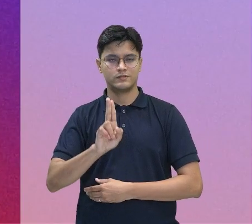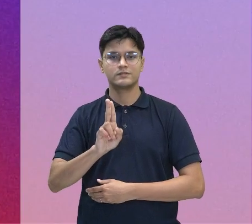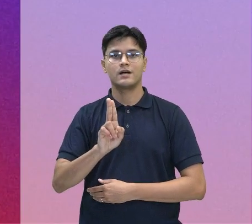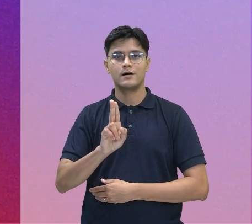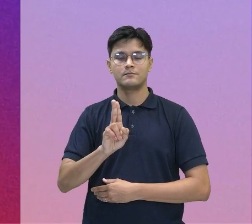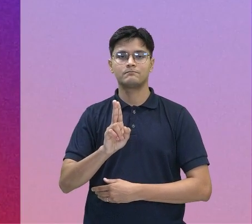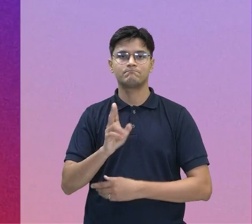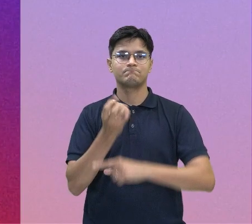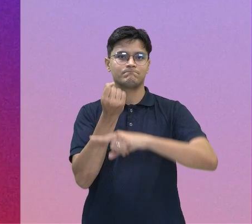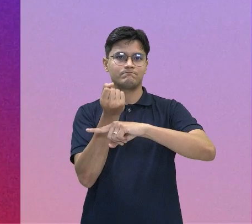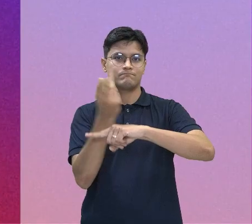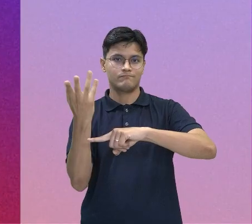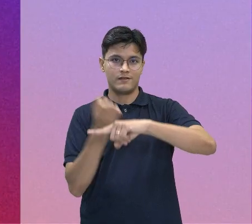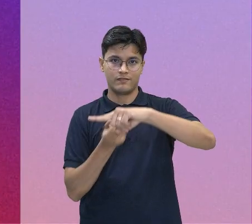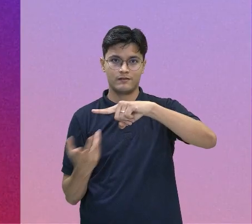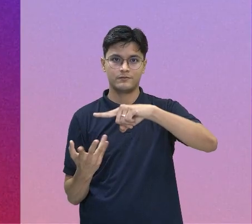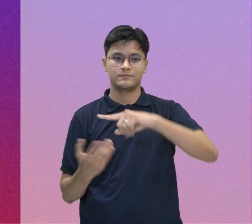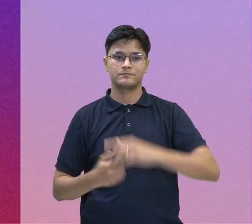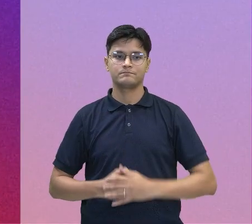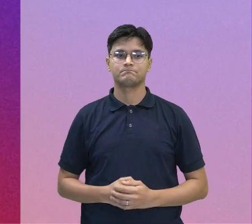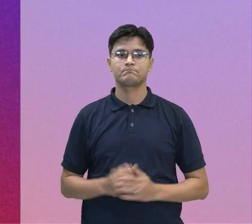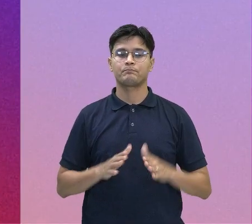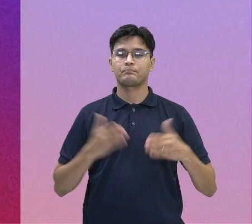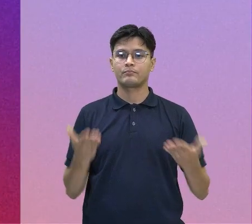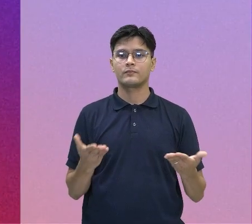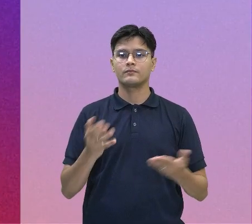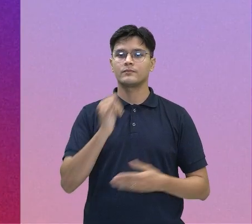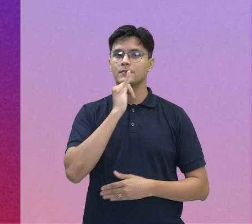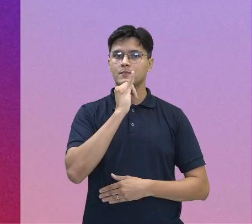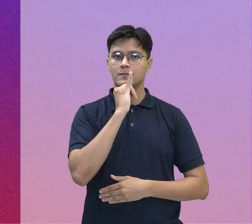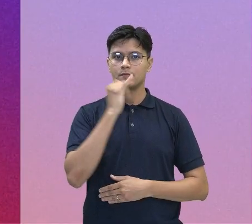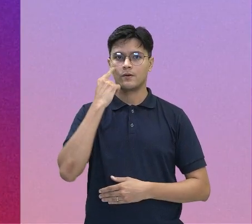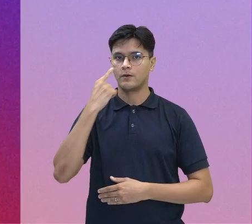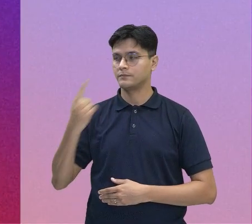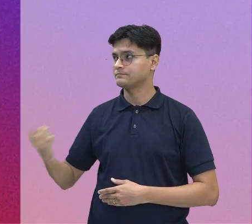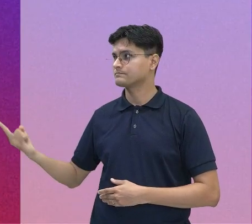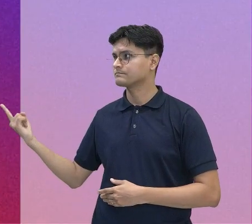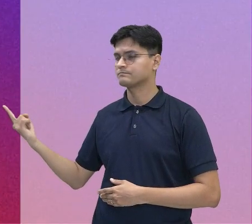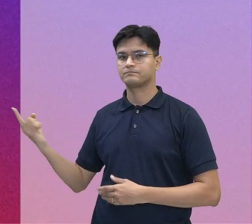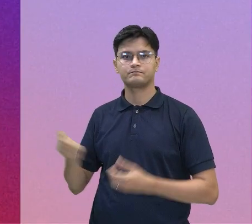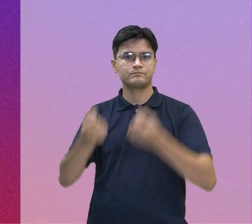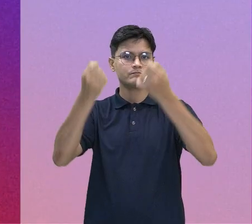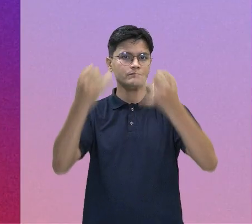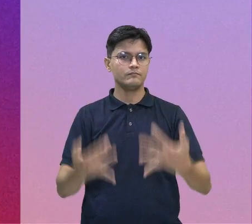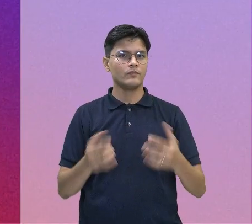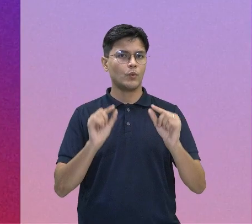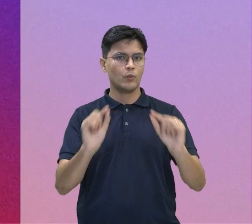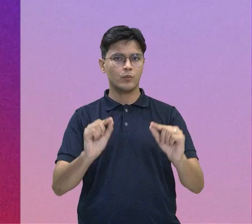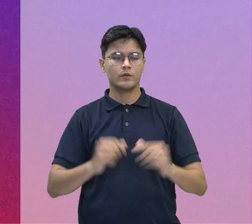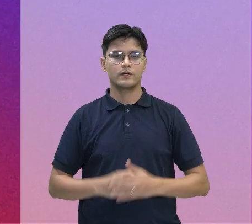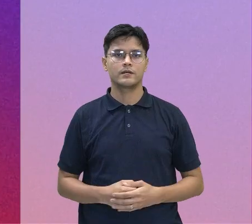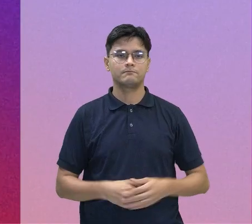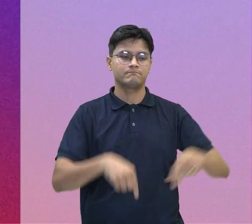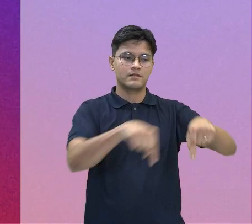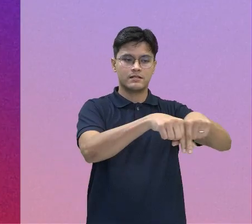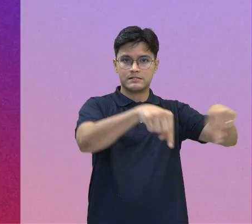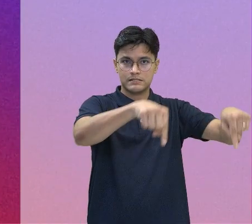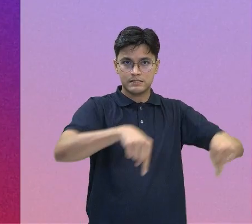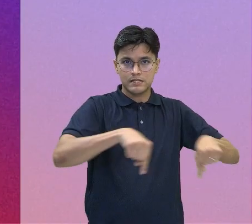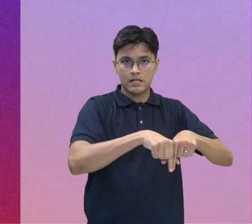conteúdo. Então veja, eu tenho aqui um exemplo que diz o seguinte: em uma sala de aula do 7º